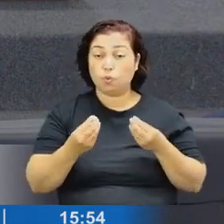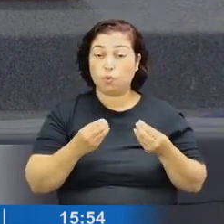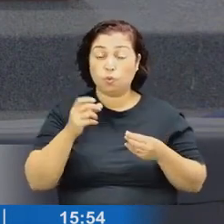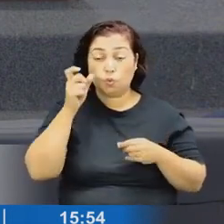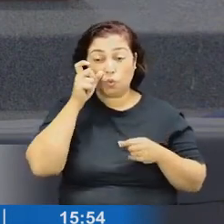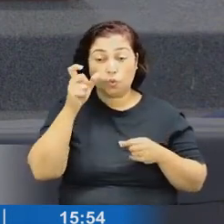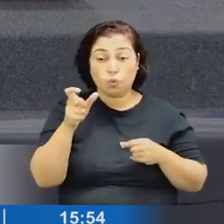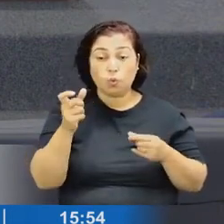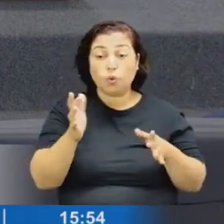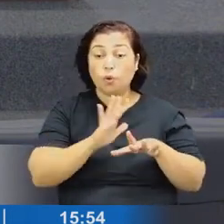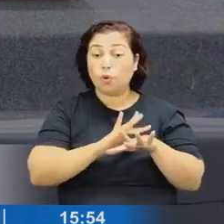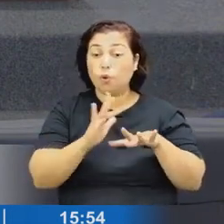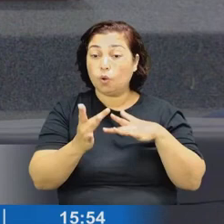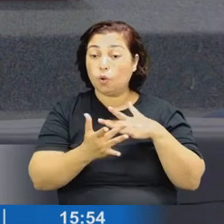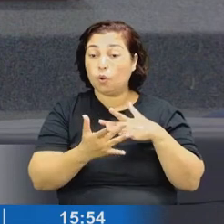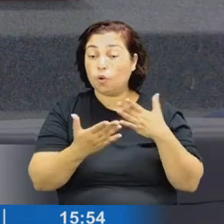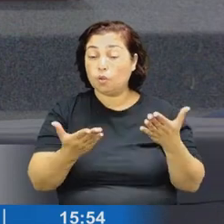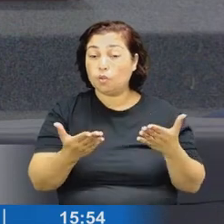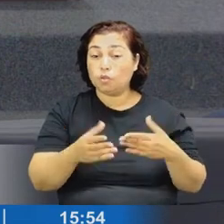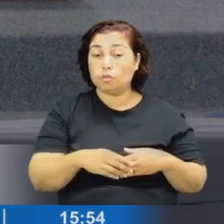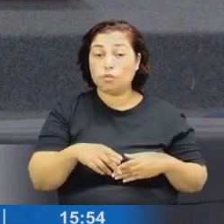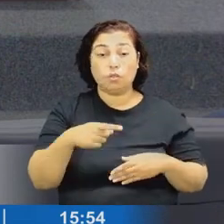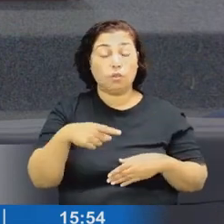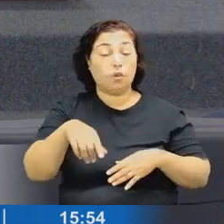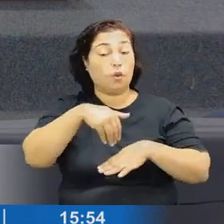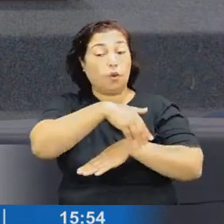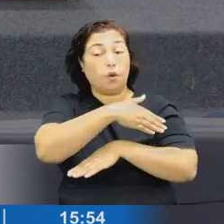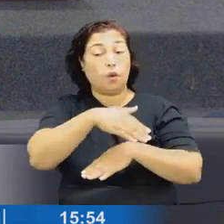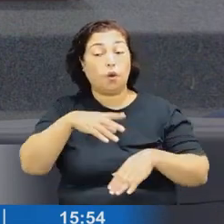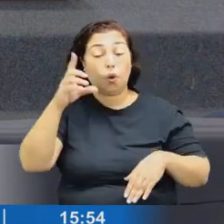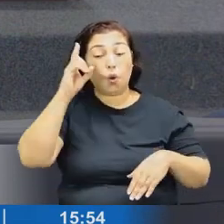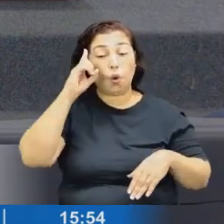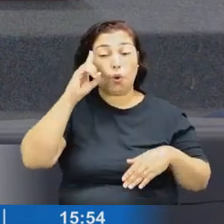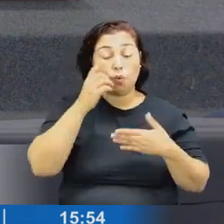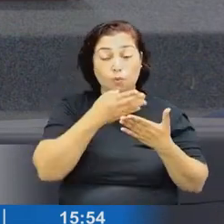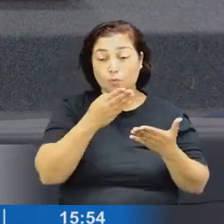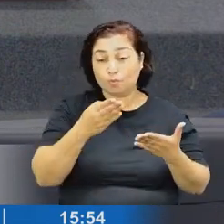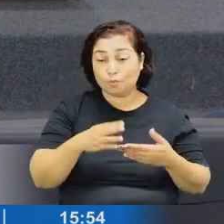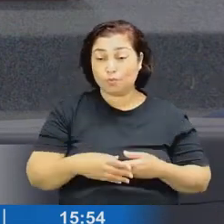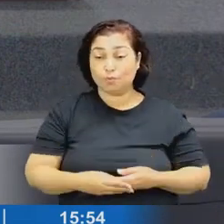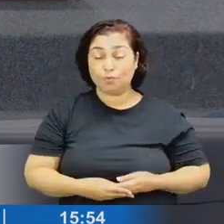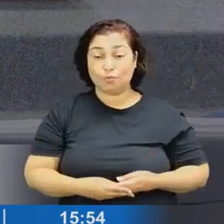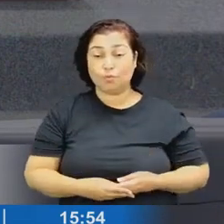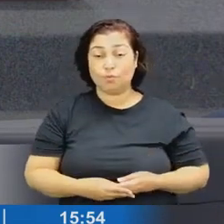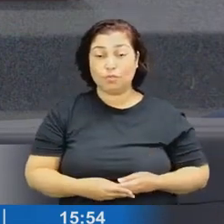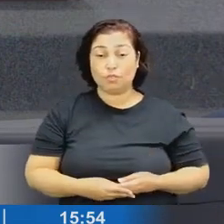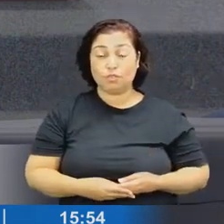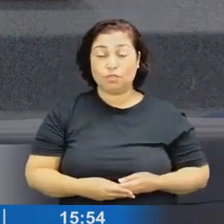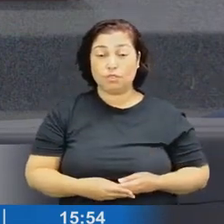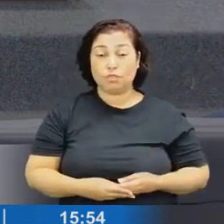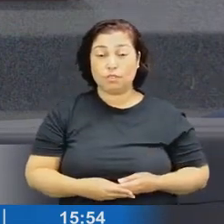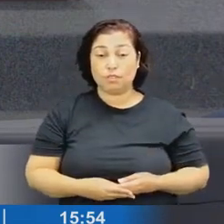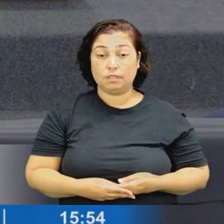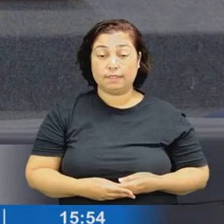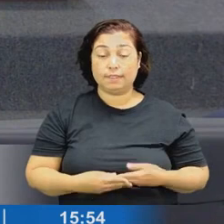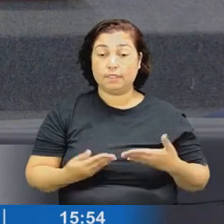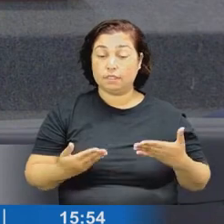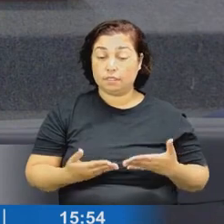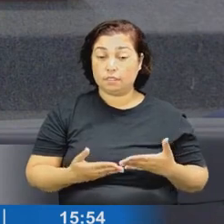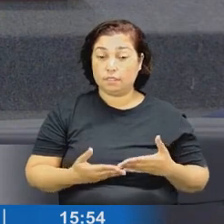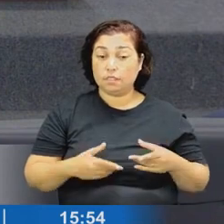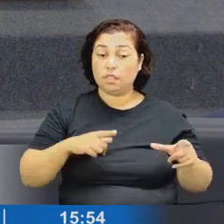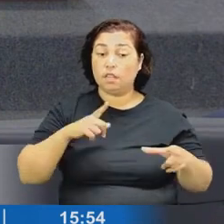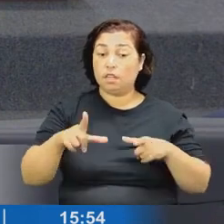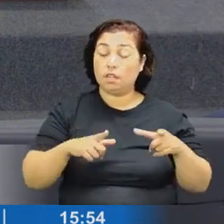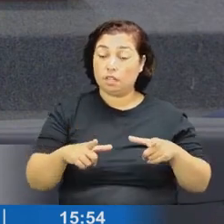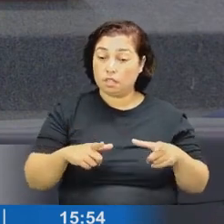interessante do que a rede social dele nem precisa ter rede social vai ir pra rua todo o dia inteiro tá gastando o tempo ali sem impulsionar sem trabalhar